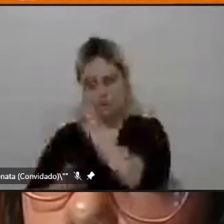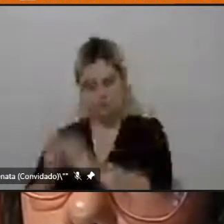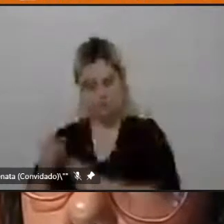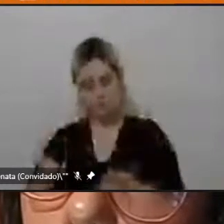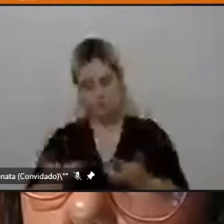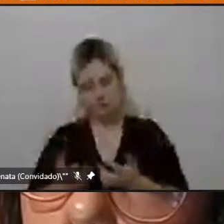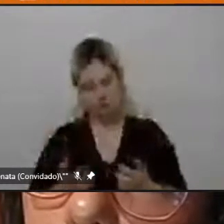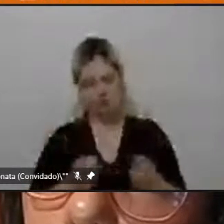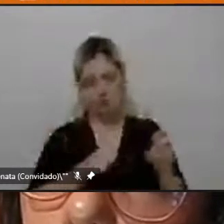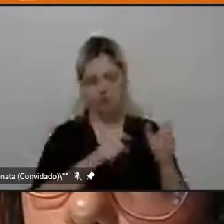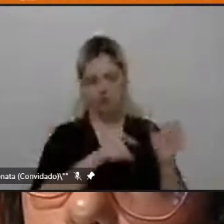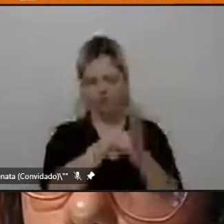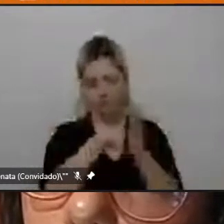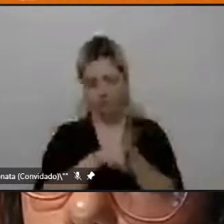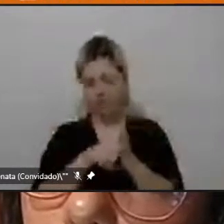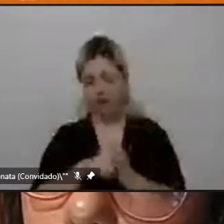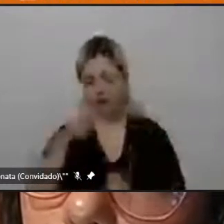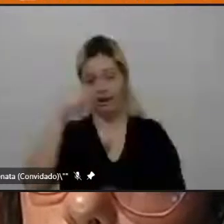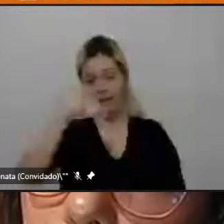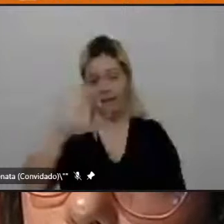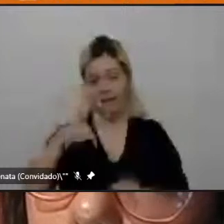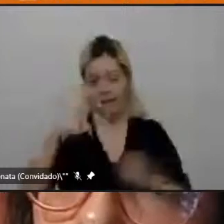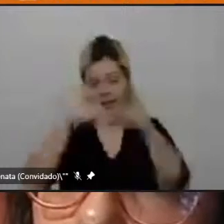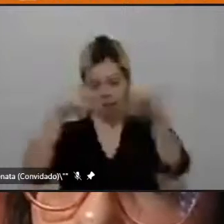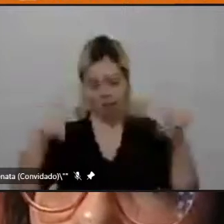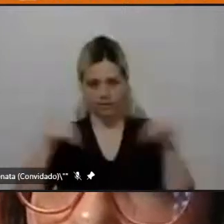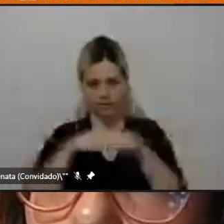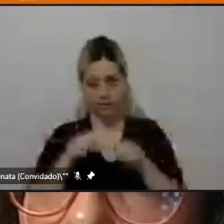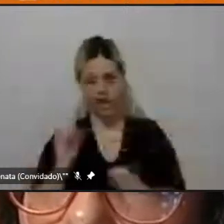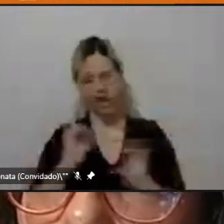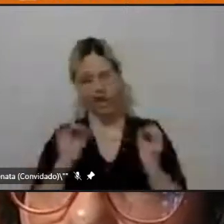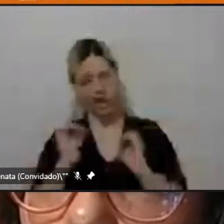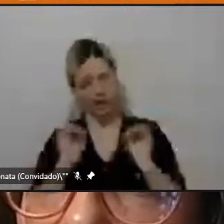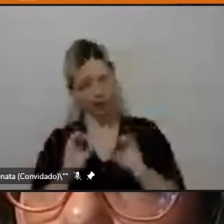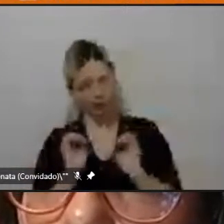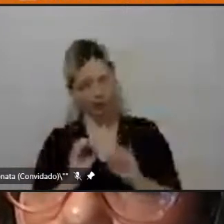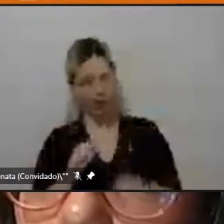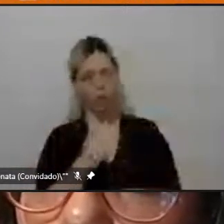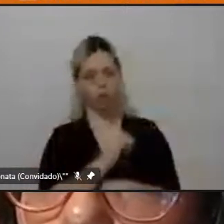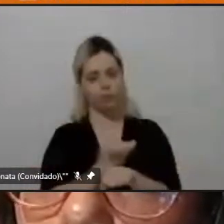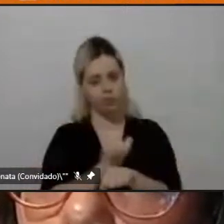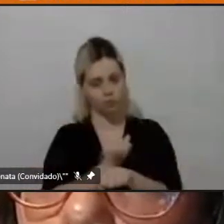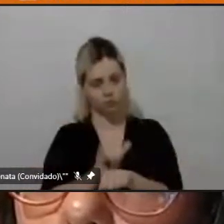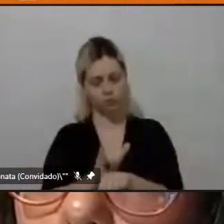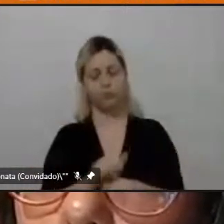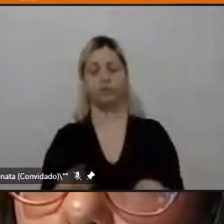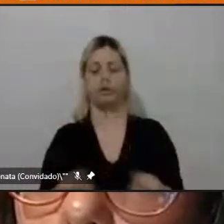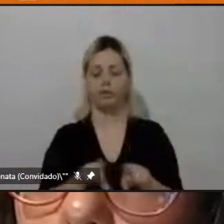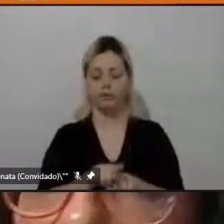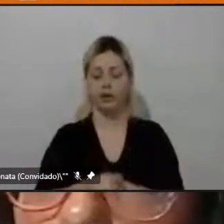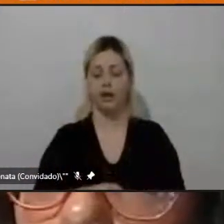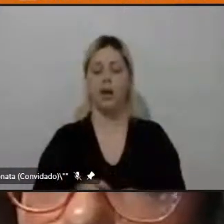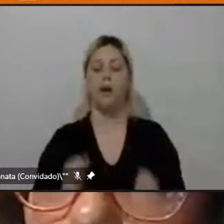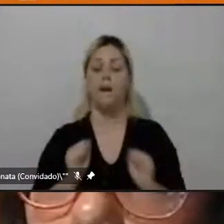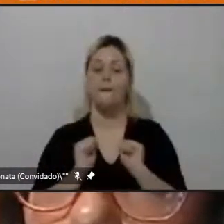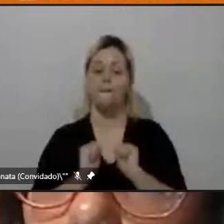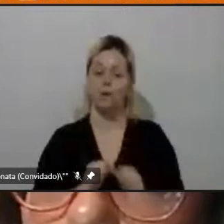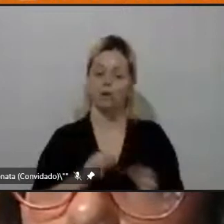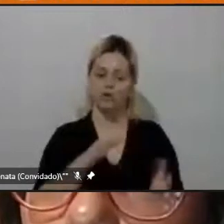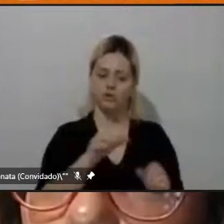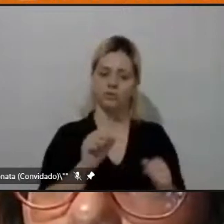sala quanto no YouTube, eu trago as perguntas do YouTube para cá. A gente pode fazer alguns blocos e podemos